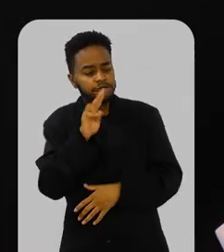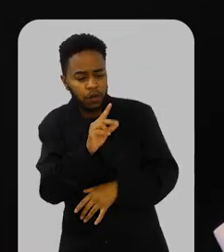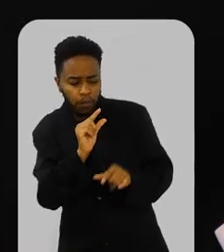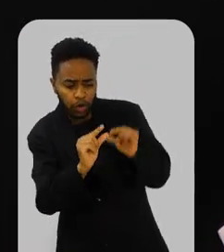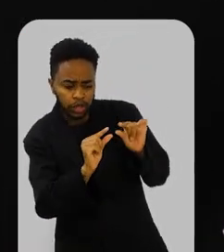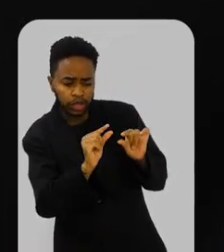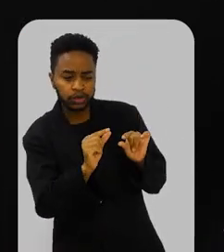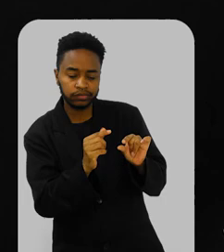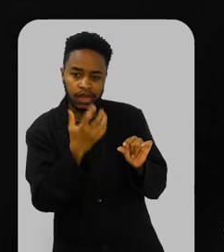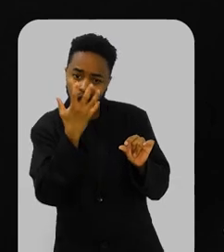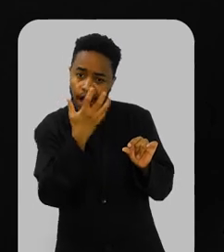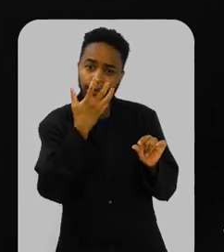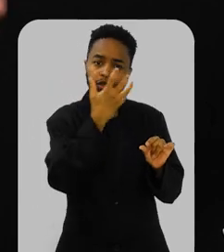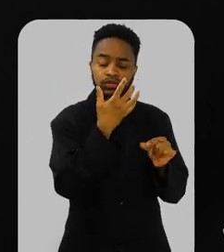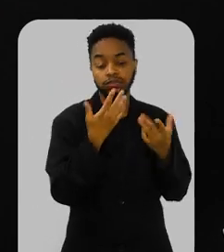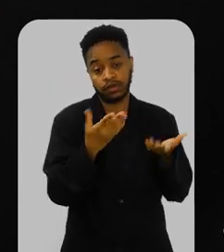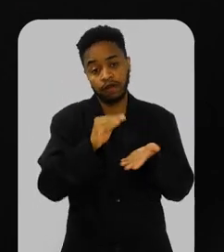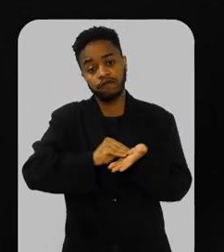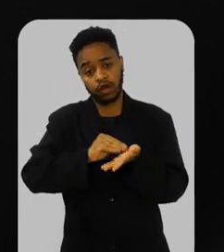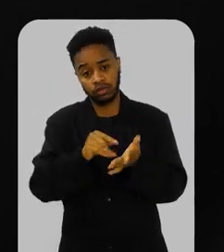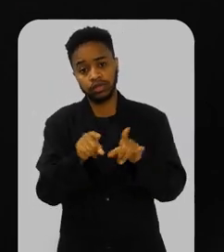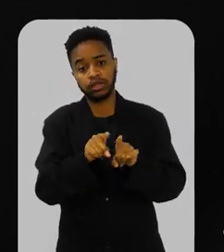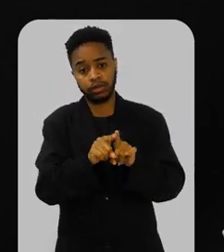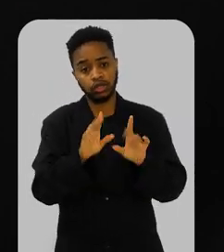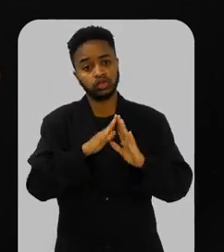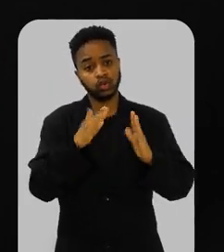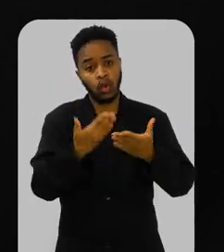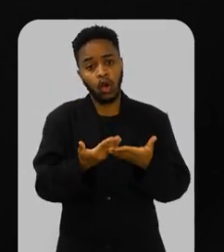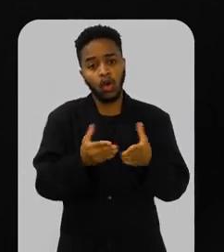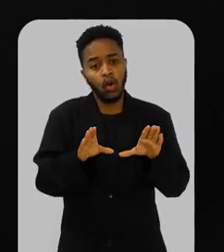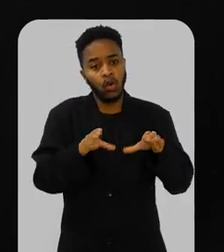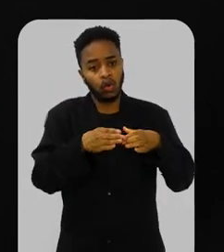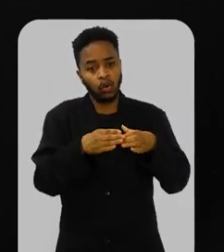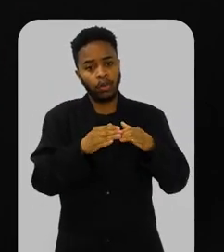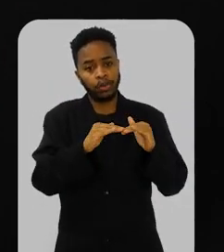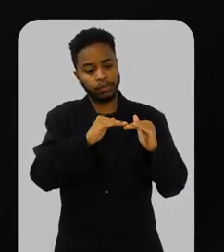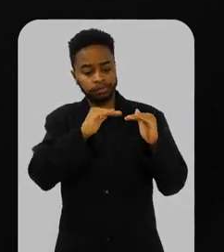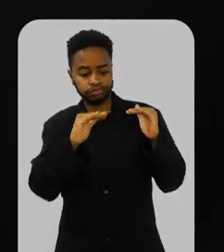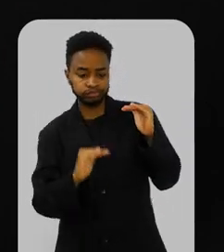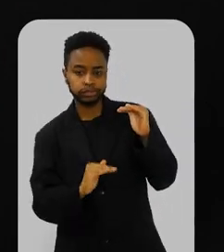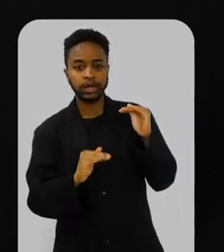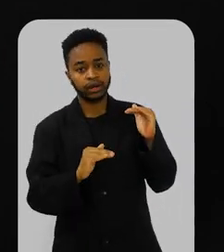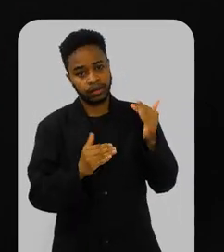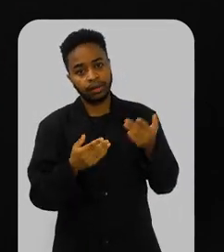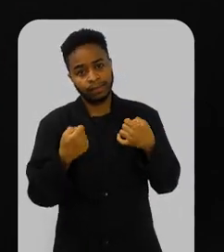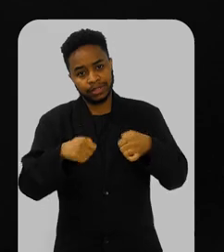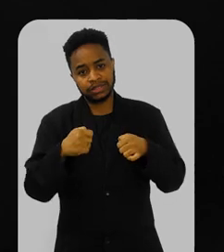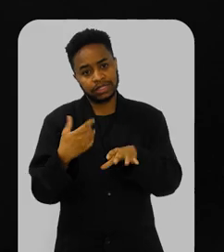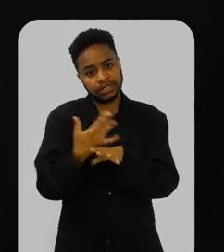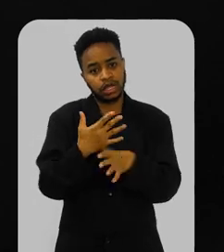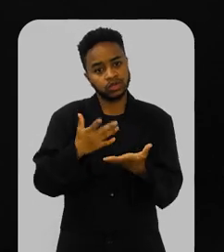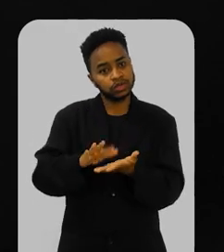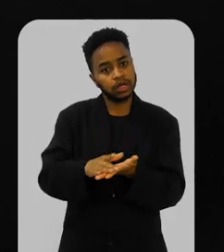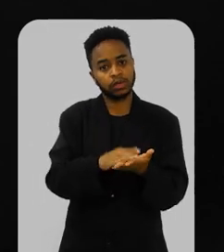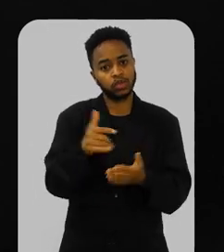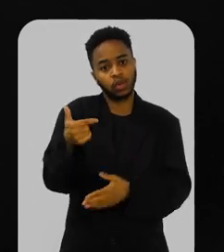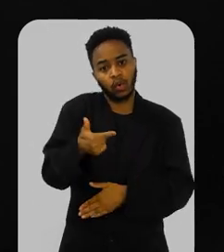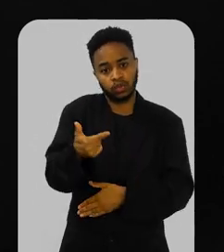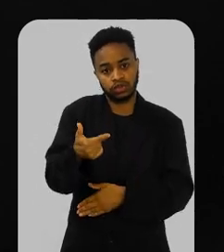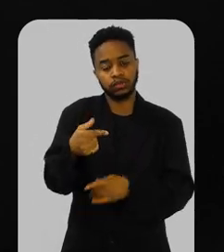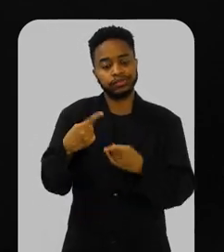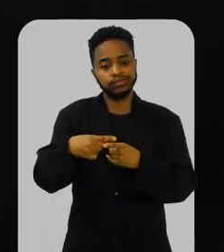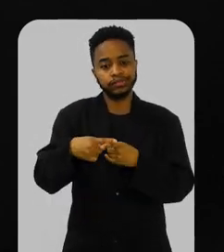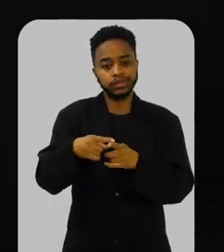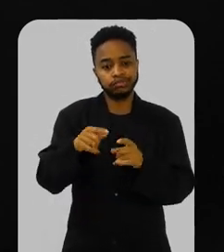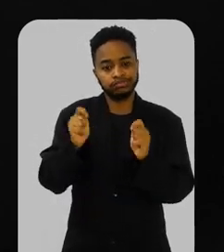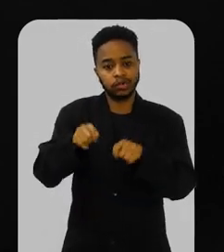apaixona por tudo. Falta isso também para as escolas do acesso, né? Tomara que saia aí essa cidade do Samba 2 para as escolas do acesso, para